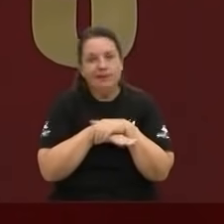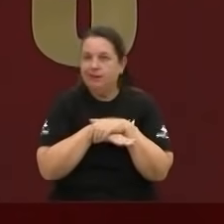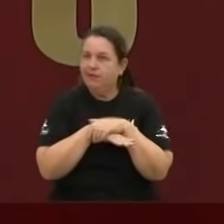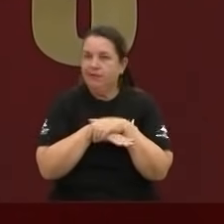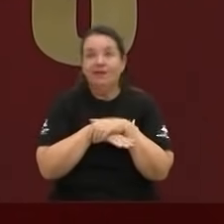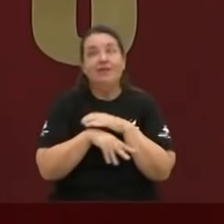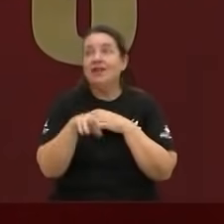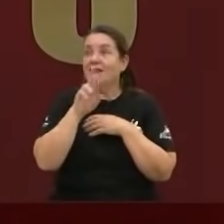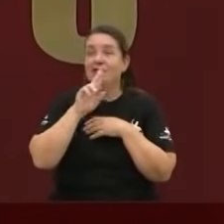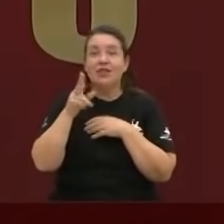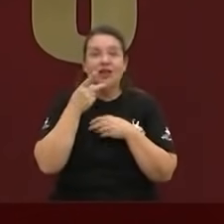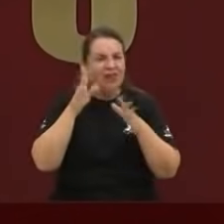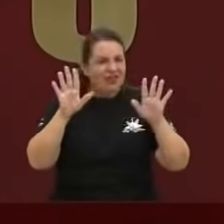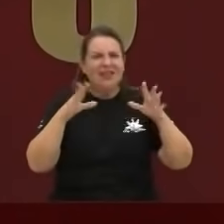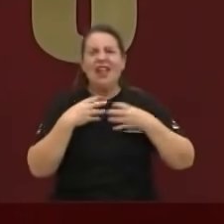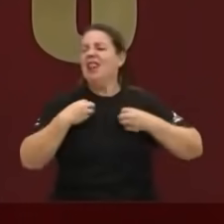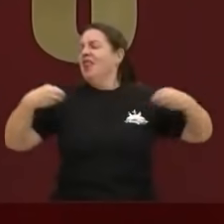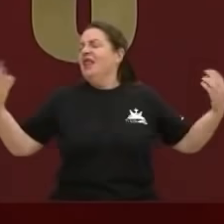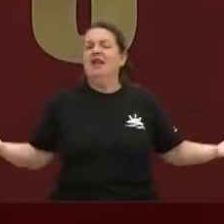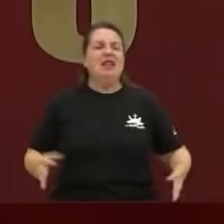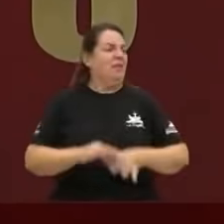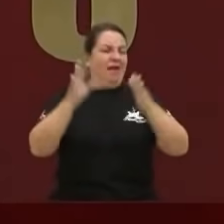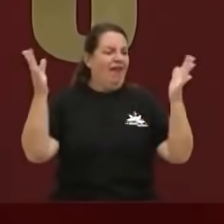O Senhor está dizendo, joga fora.